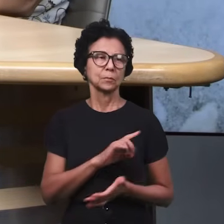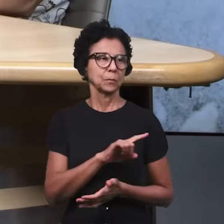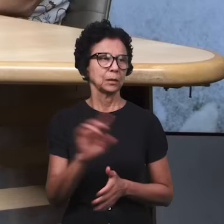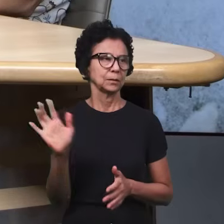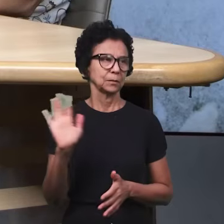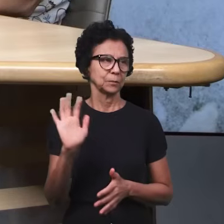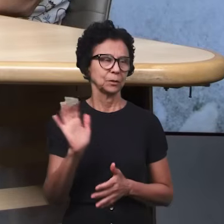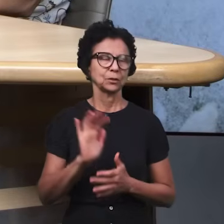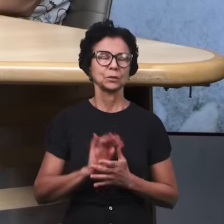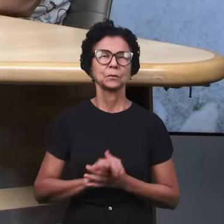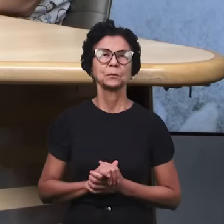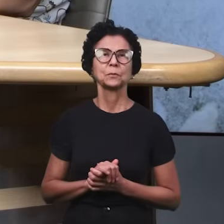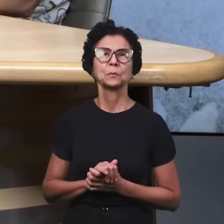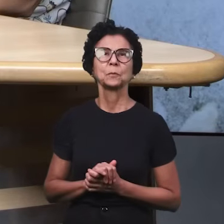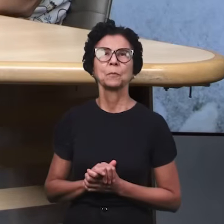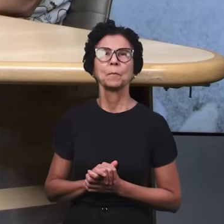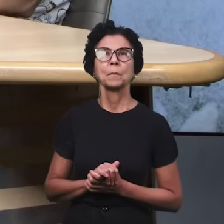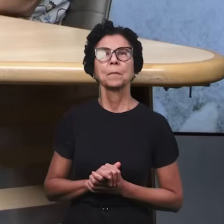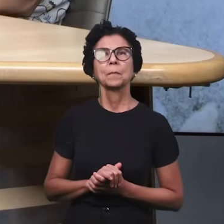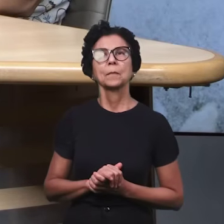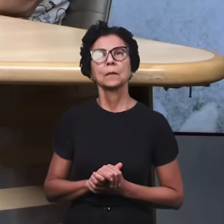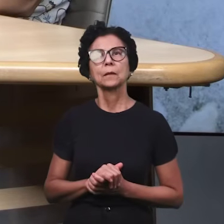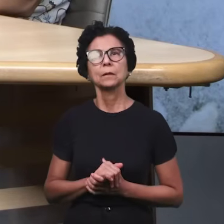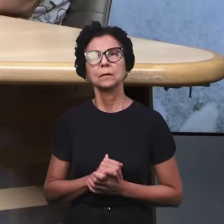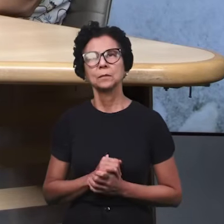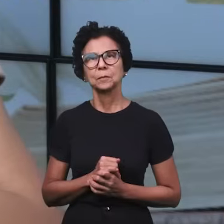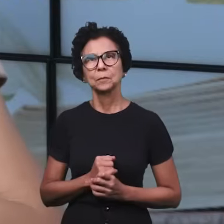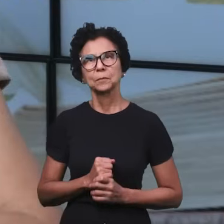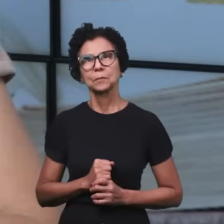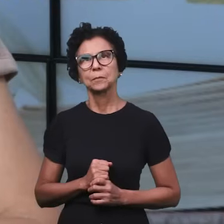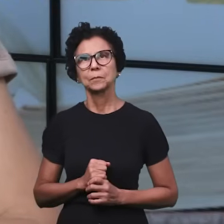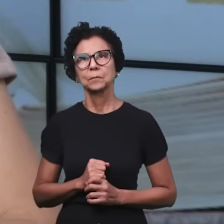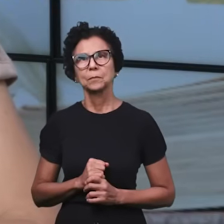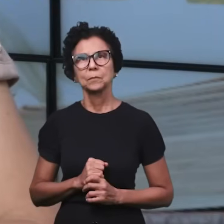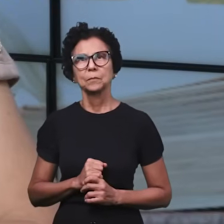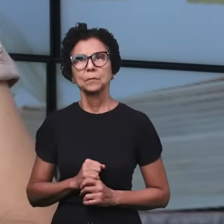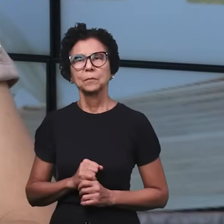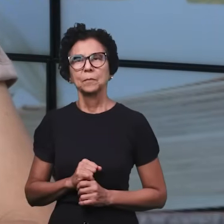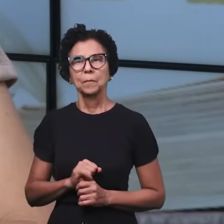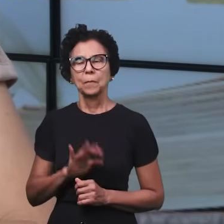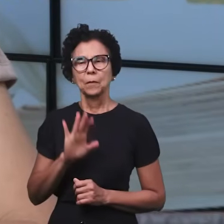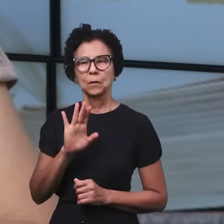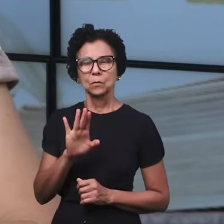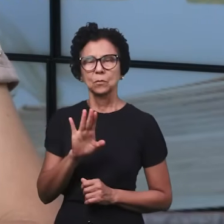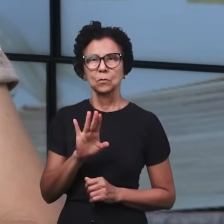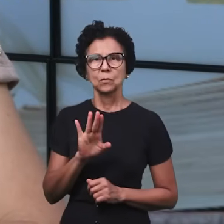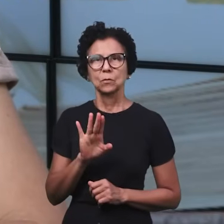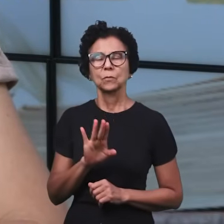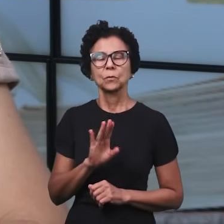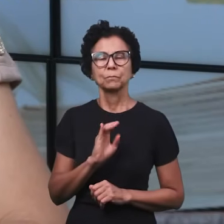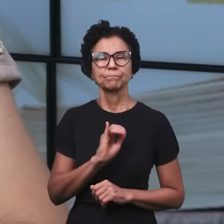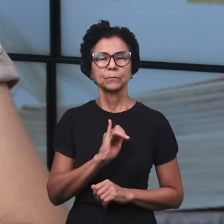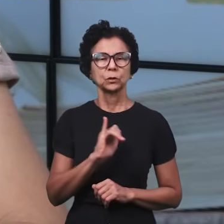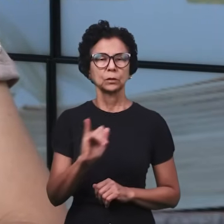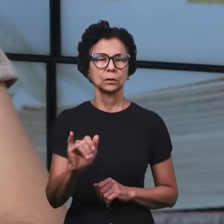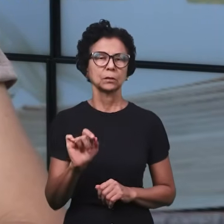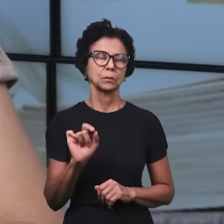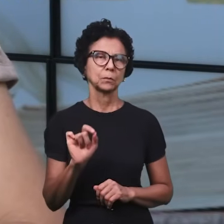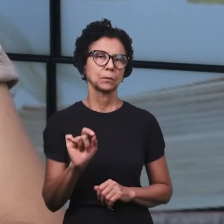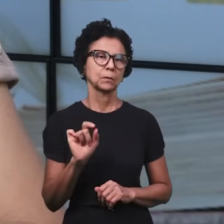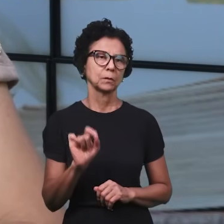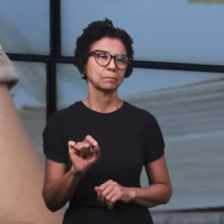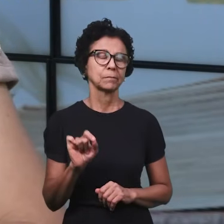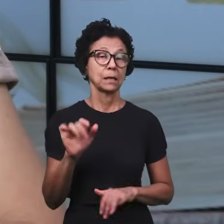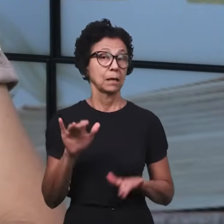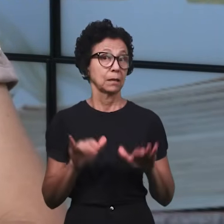daqueles que nos assistem. Eu acho que vale a pena a gente só tocar em um ponto daquilo que a Eveline